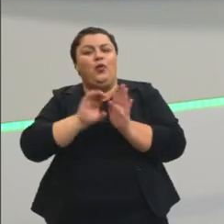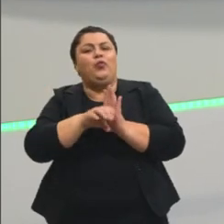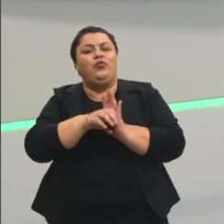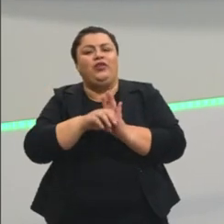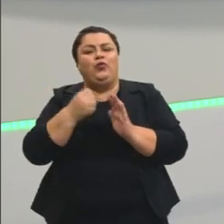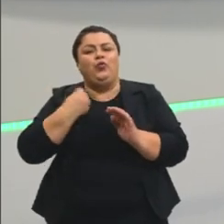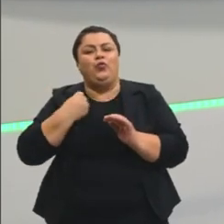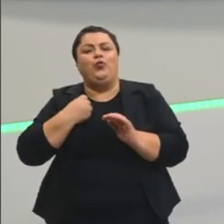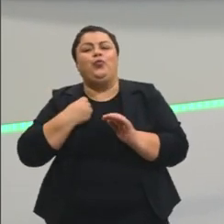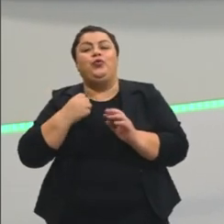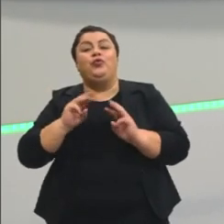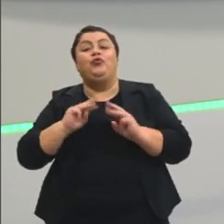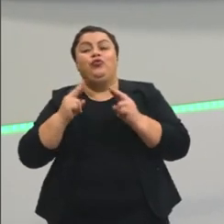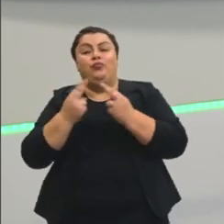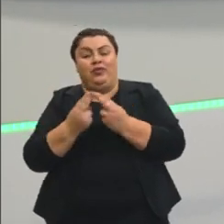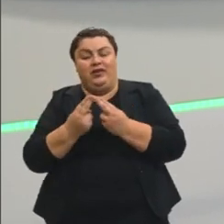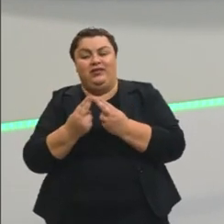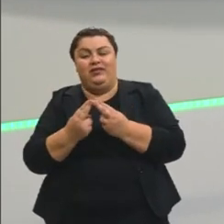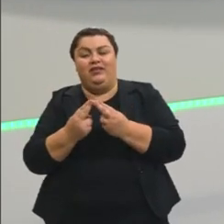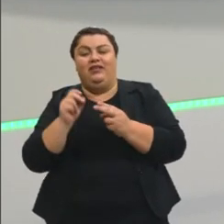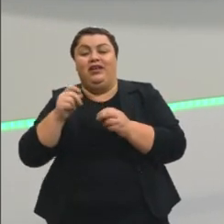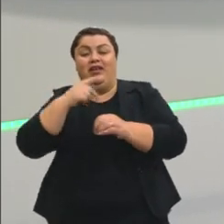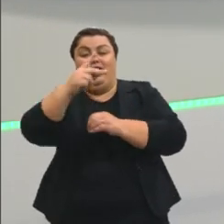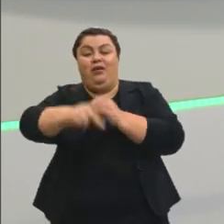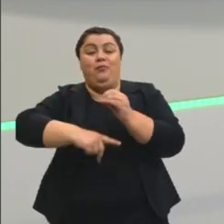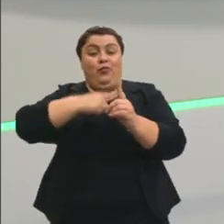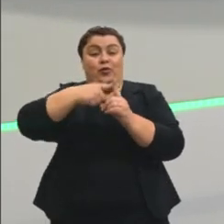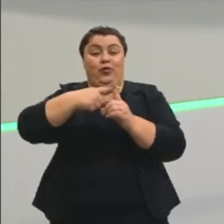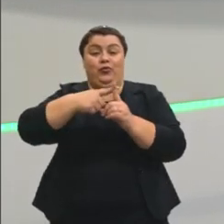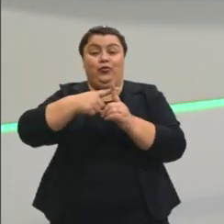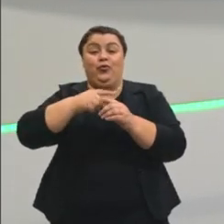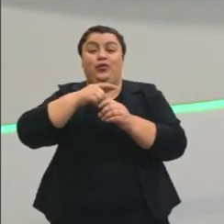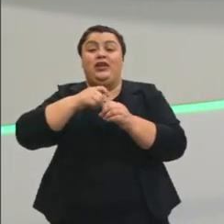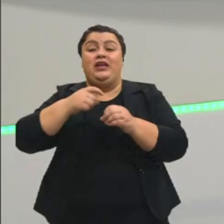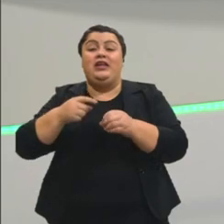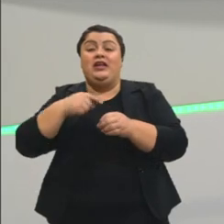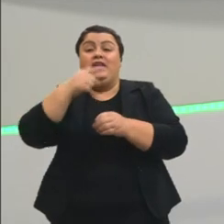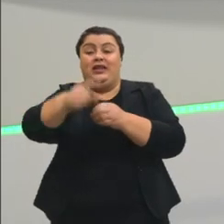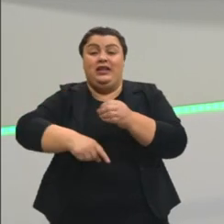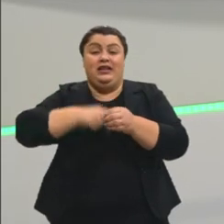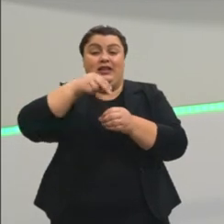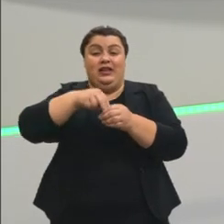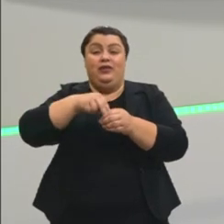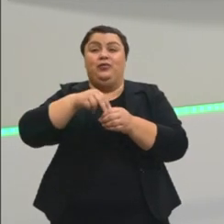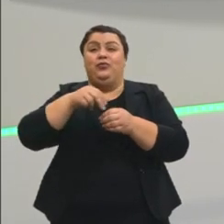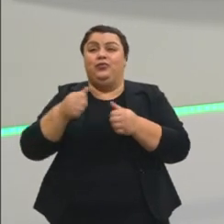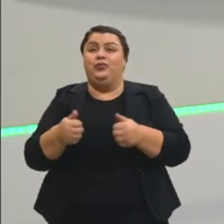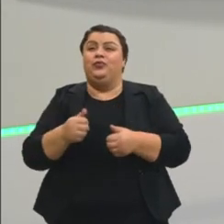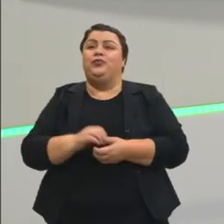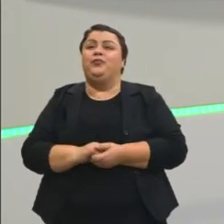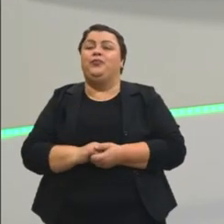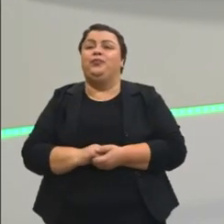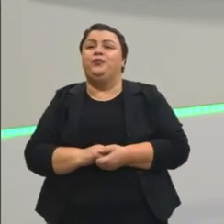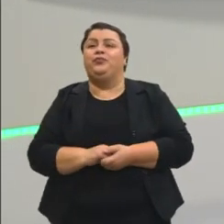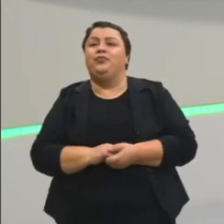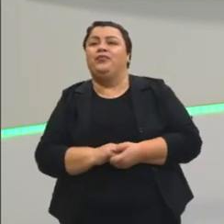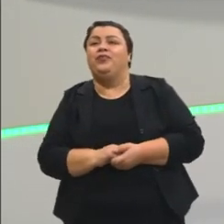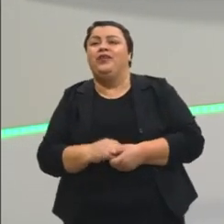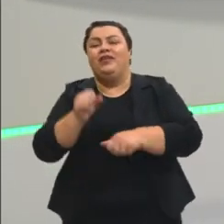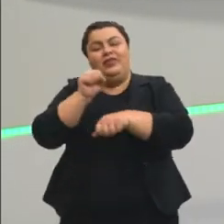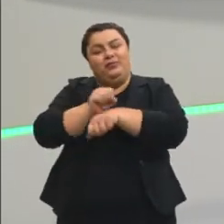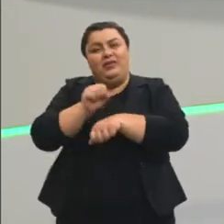número de massa a todos e nêutrons Nicki o elétron por exemplo ele não entra nesse cálculo por ser desprezível bom